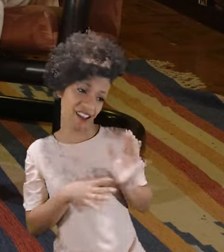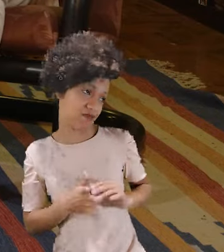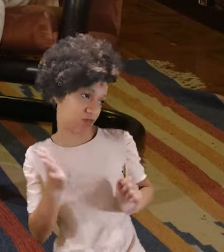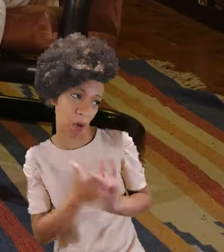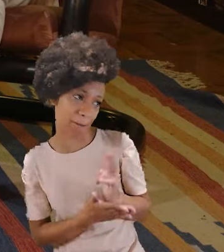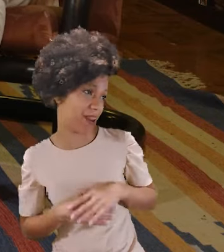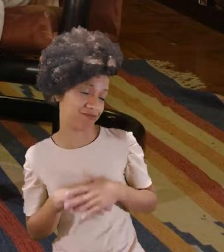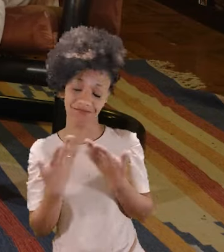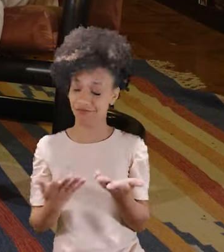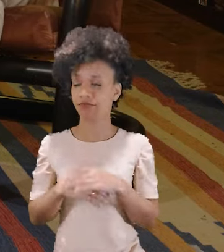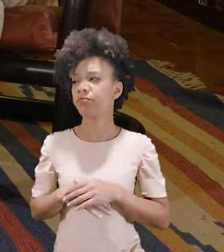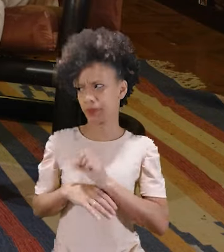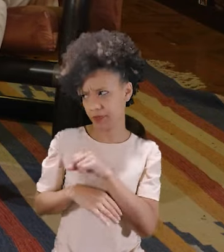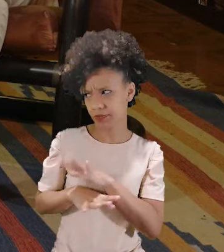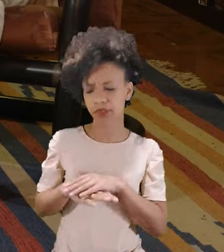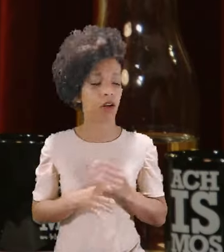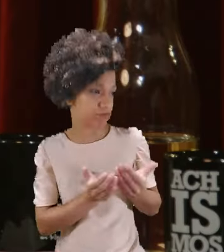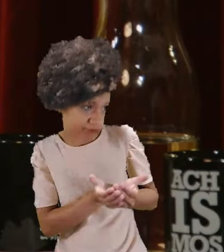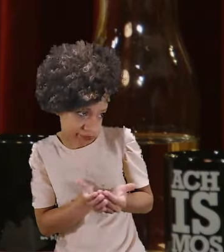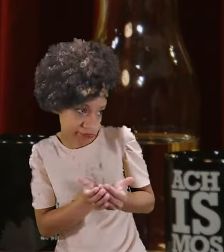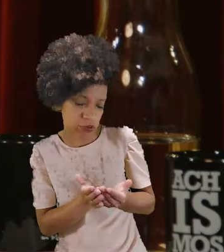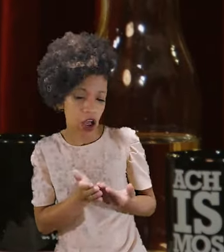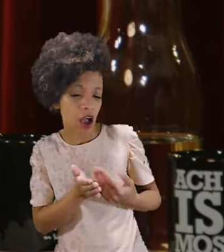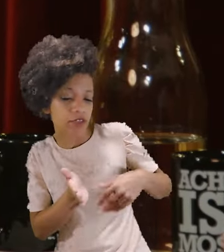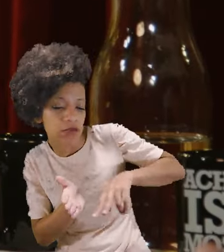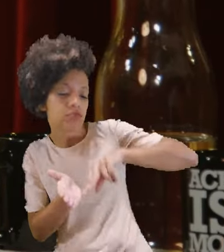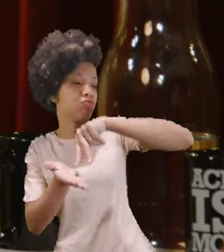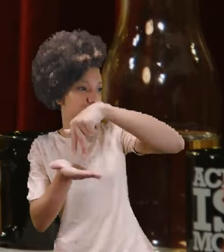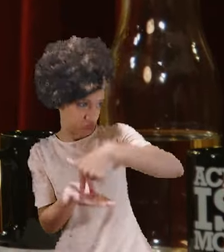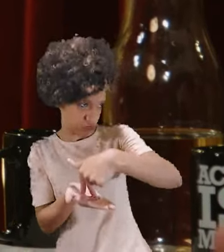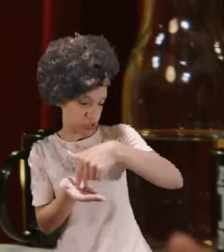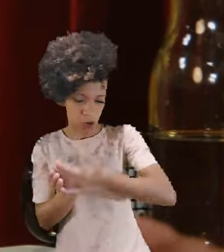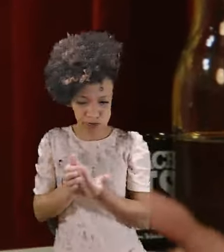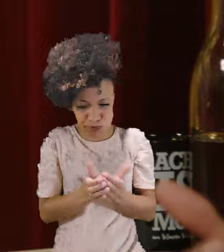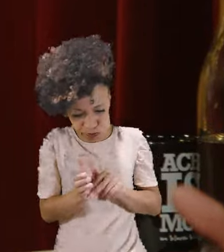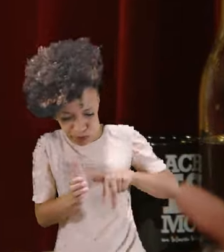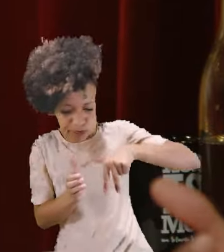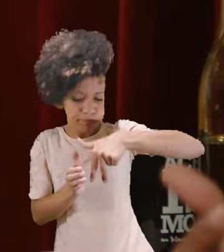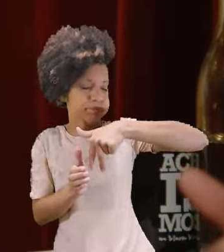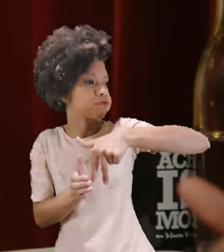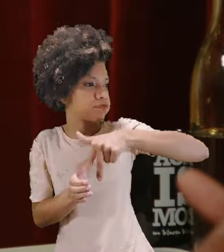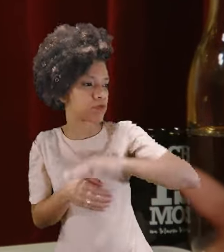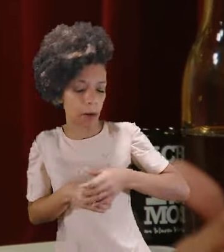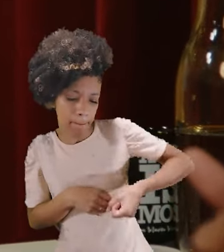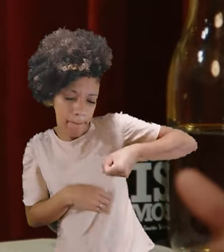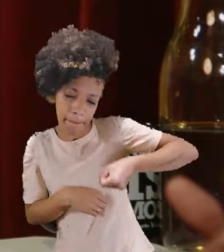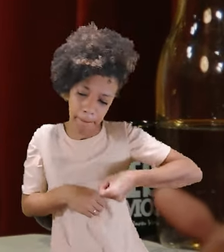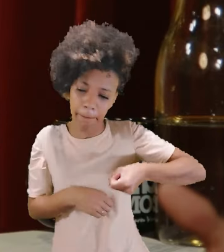tal sem nenhum tá ele tá seguindo aí aí você entra no navio né você pega lá só a sua